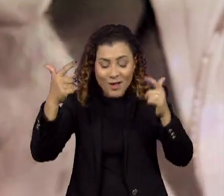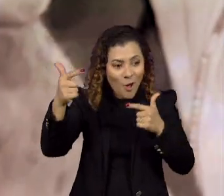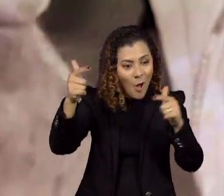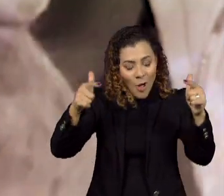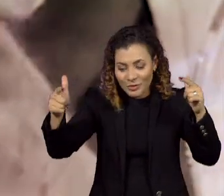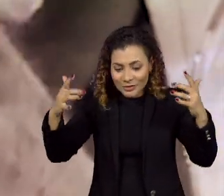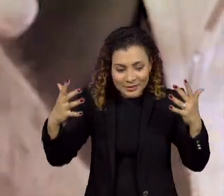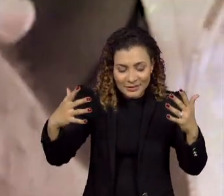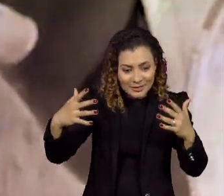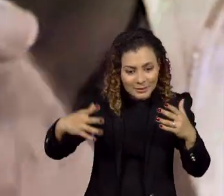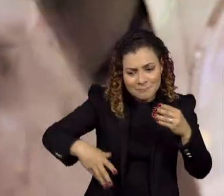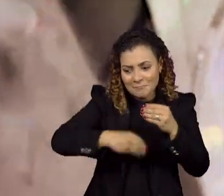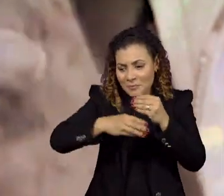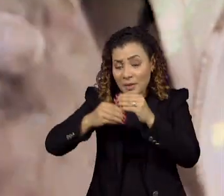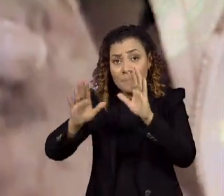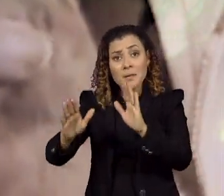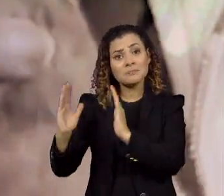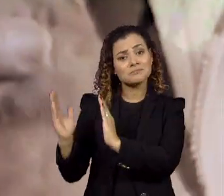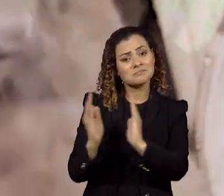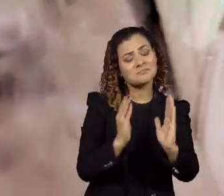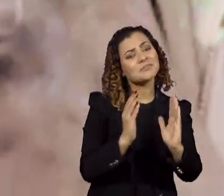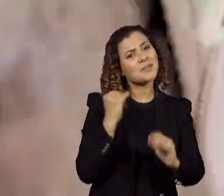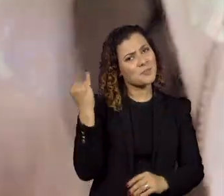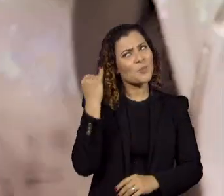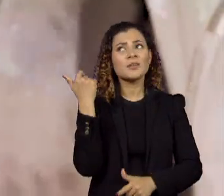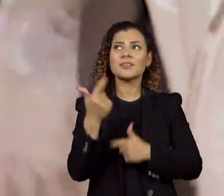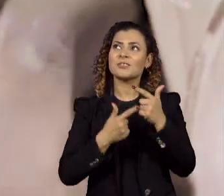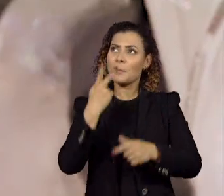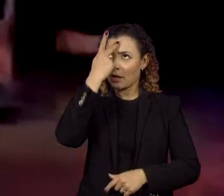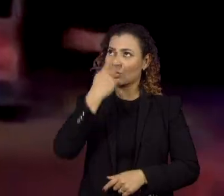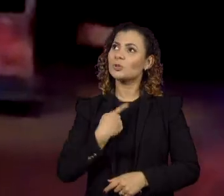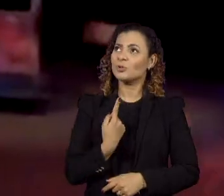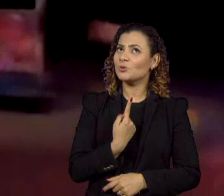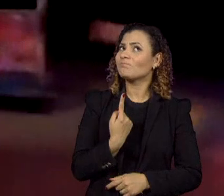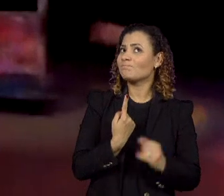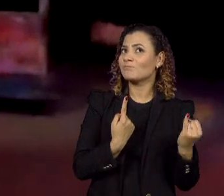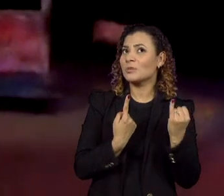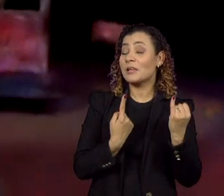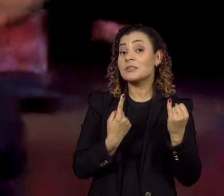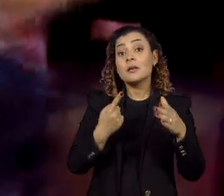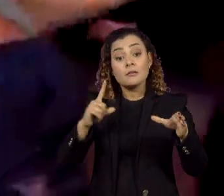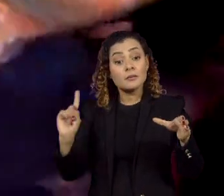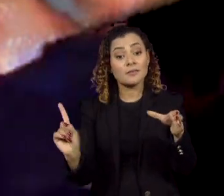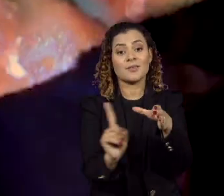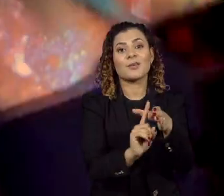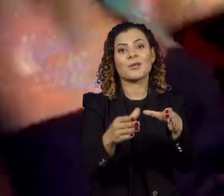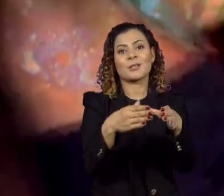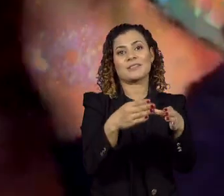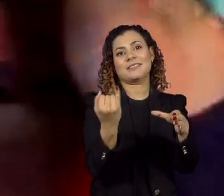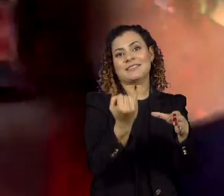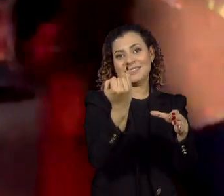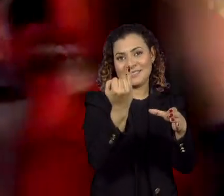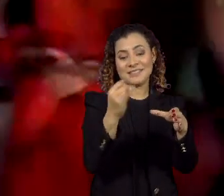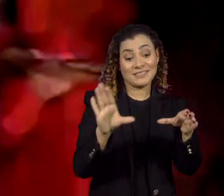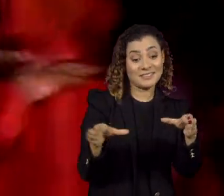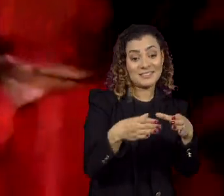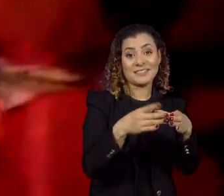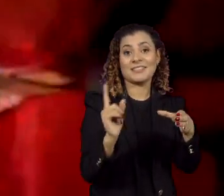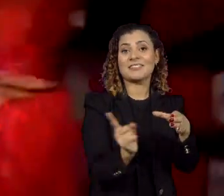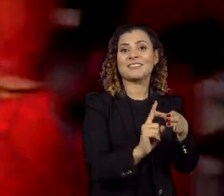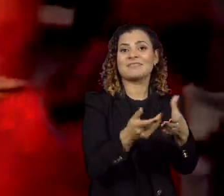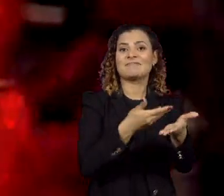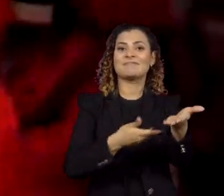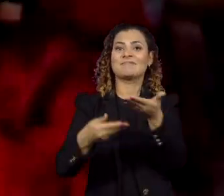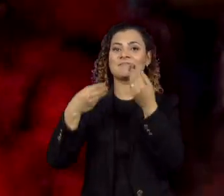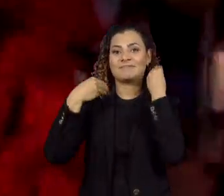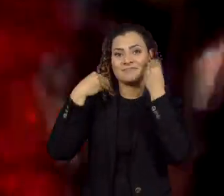Quanto ao processo, dou muita importância ao trabalho individual e coletivo. Coletivo, sem dúvida, pela